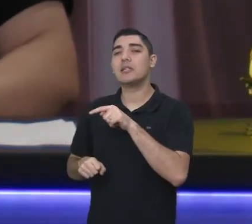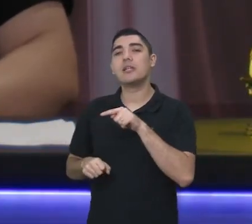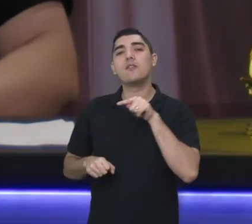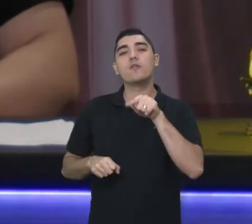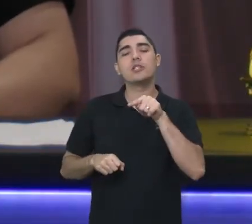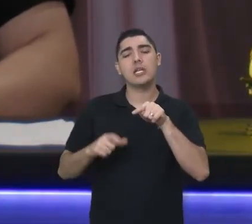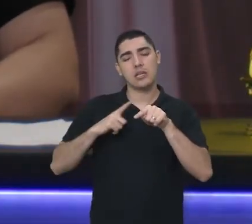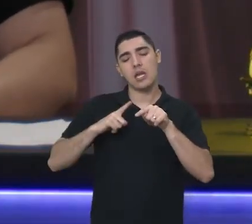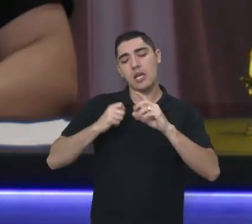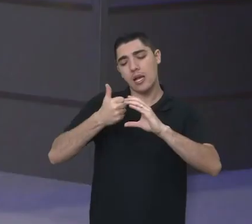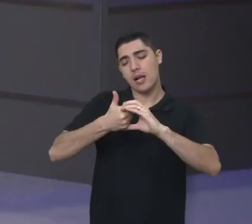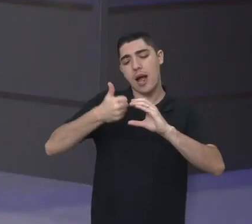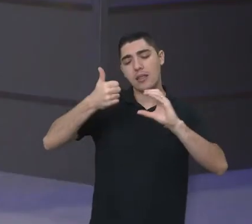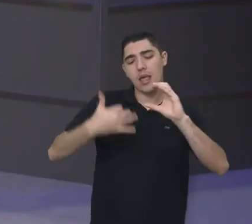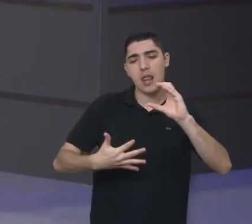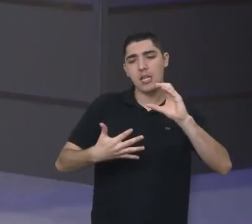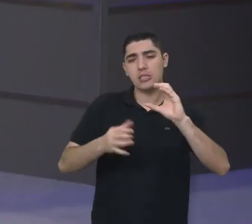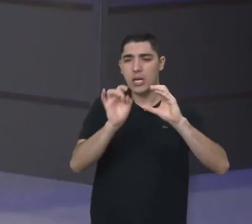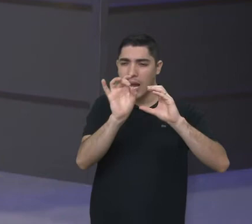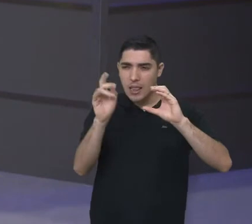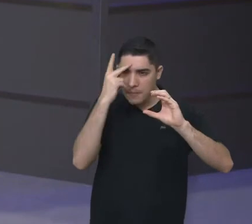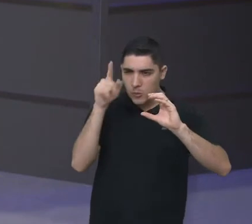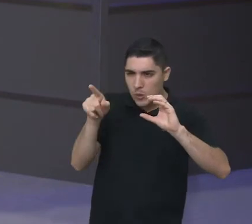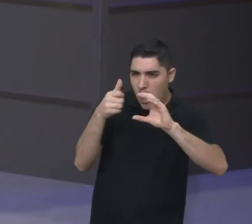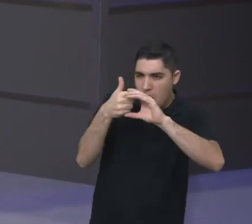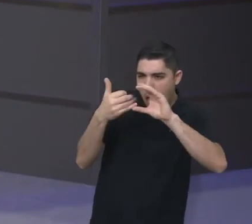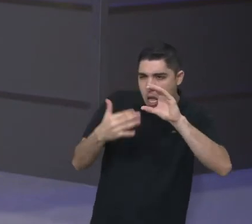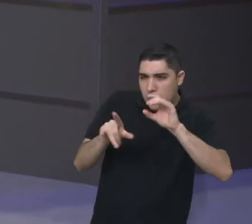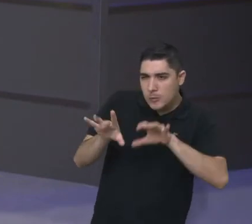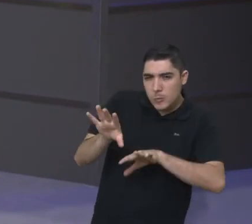contigo? Ou não? É só o desenho e...